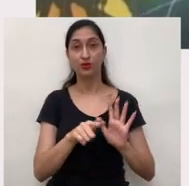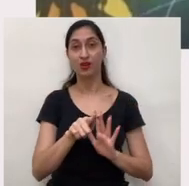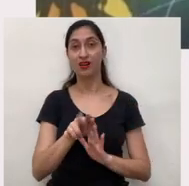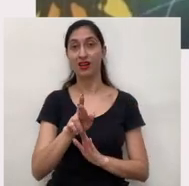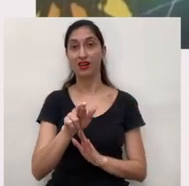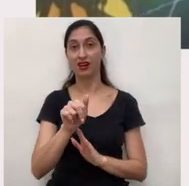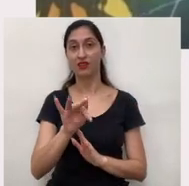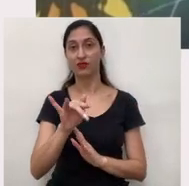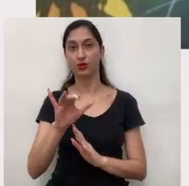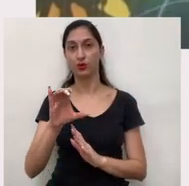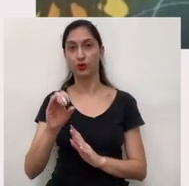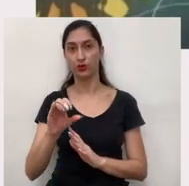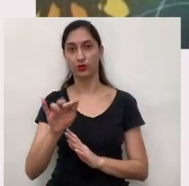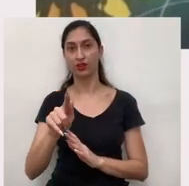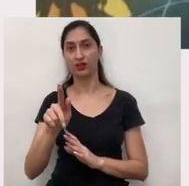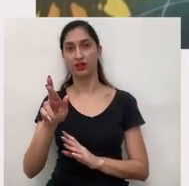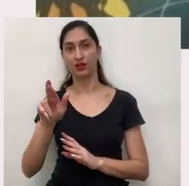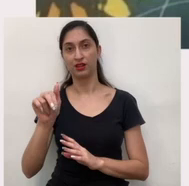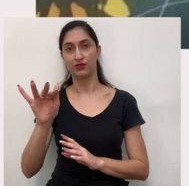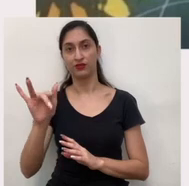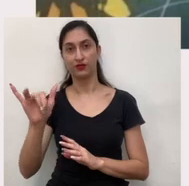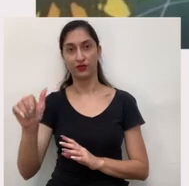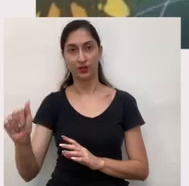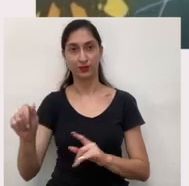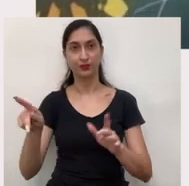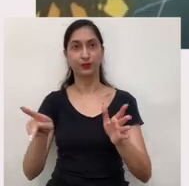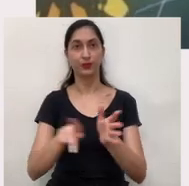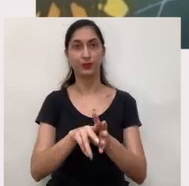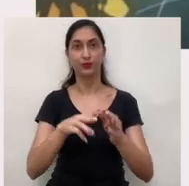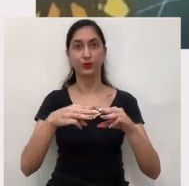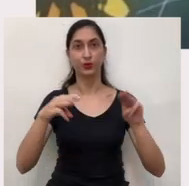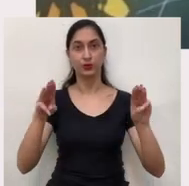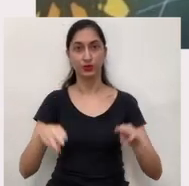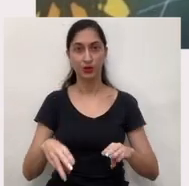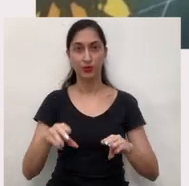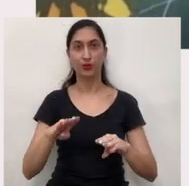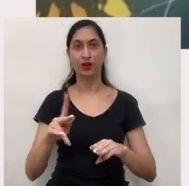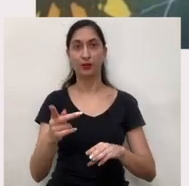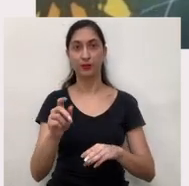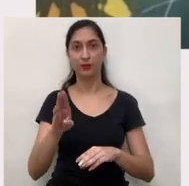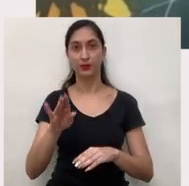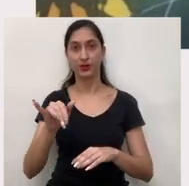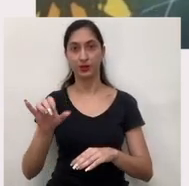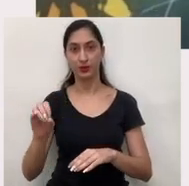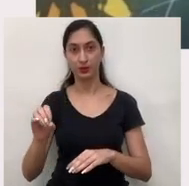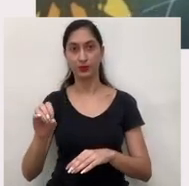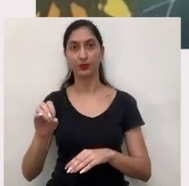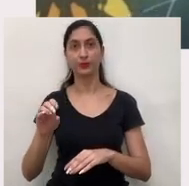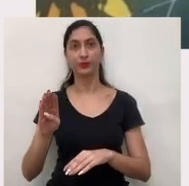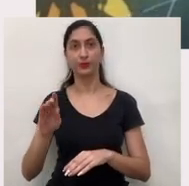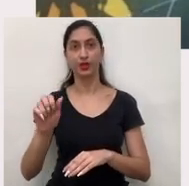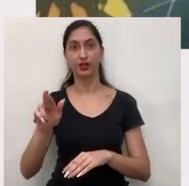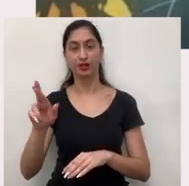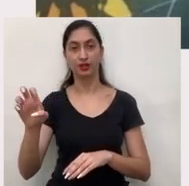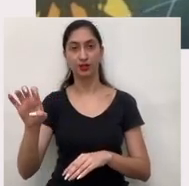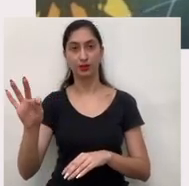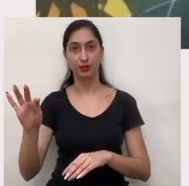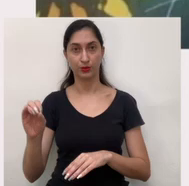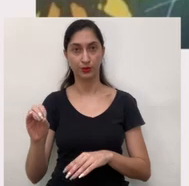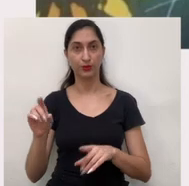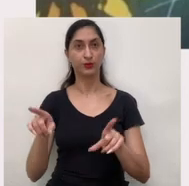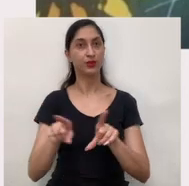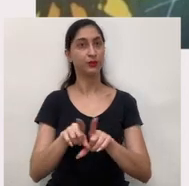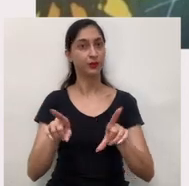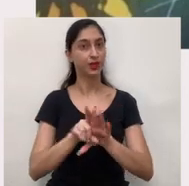atualmente em curso no Museu Histórico Abílio Barreto, assim como as outras exposições, outras habitabilidades,